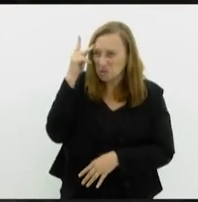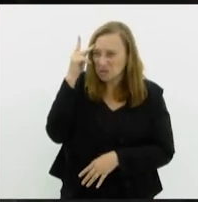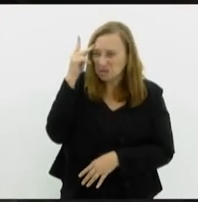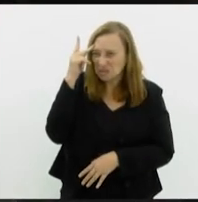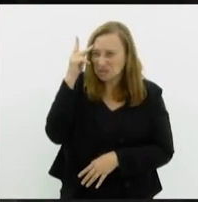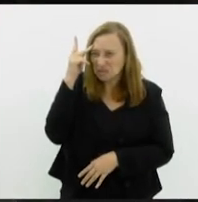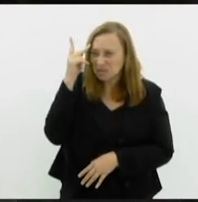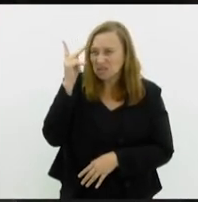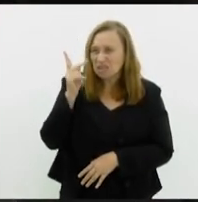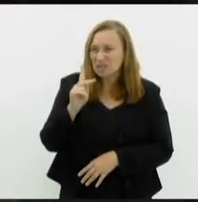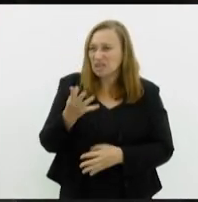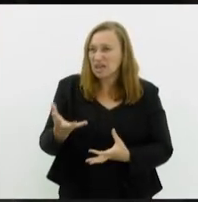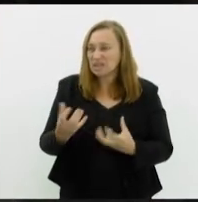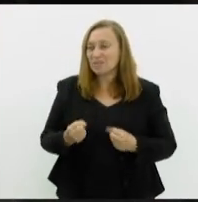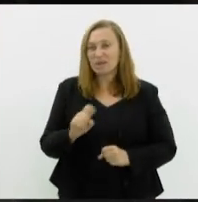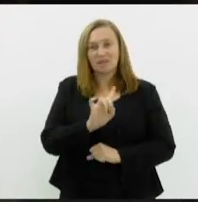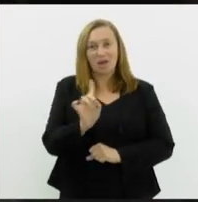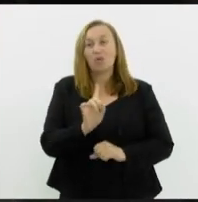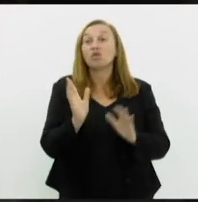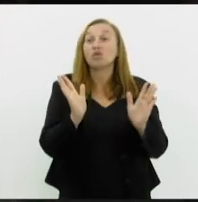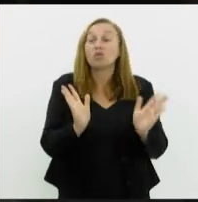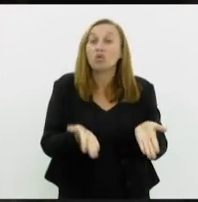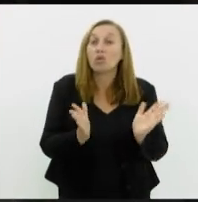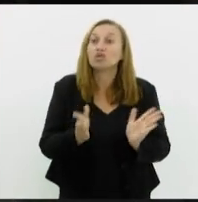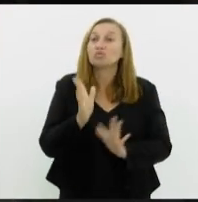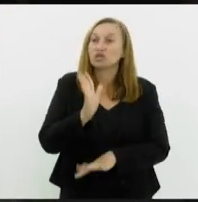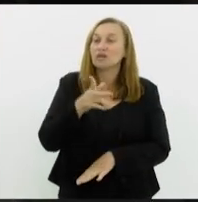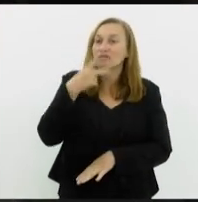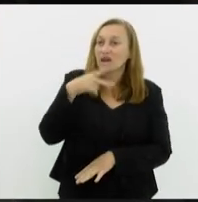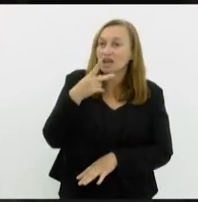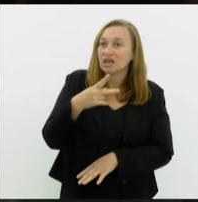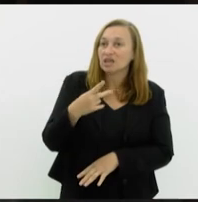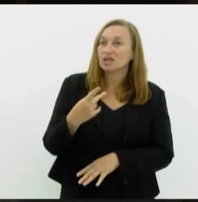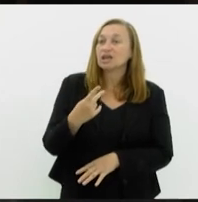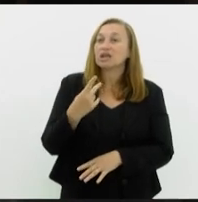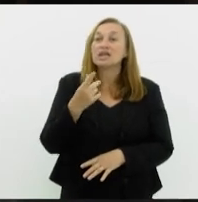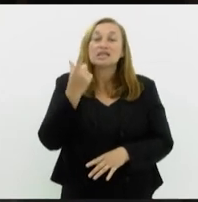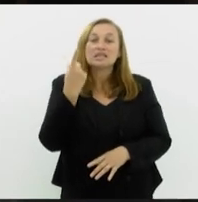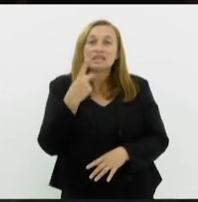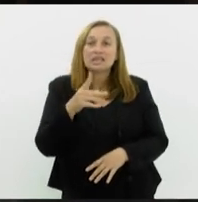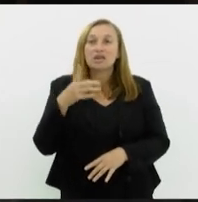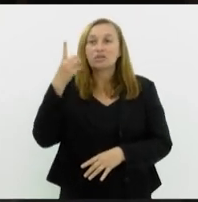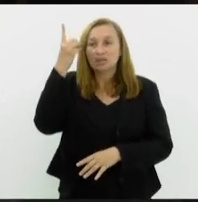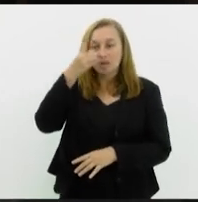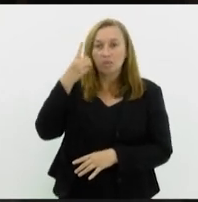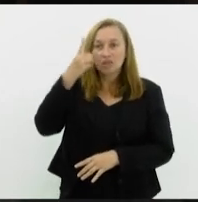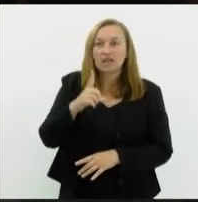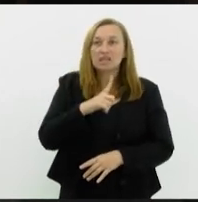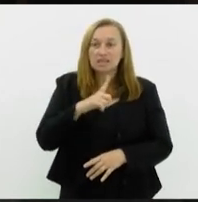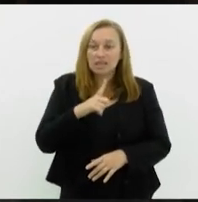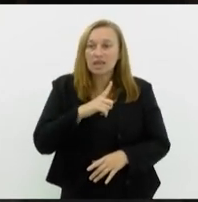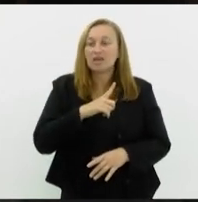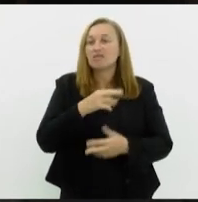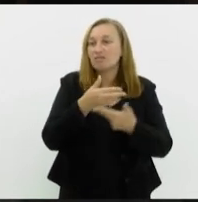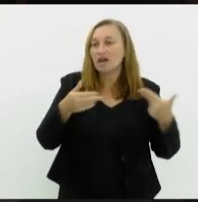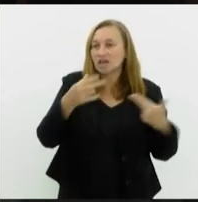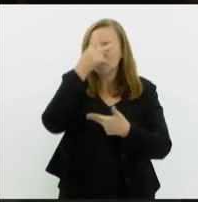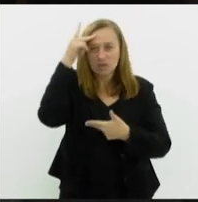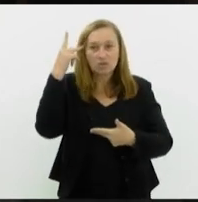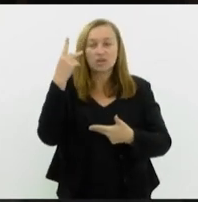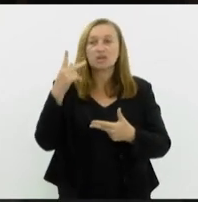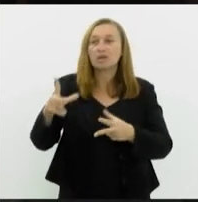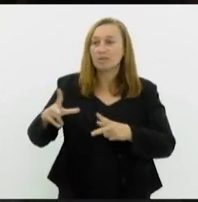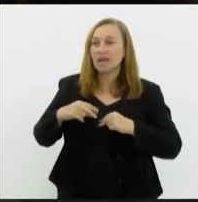essa condição de receber, não. E hoje, como eu falei, por você ser o deputado, e eu sei que tem muitas pessoas que merecem também,